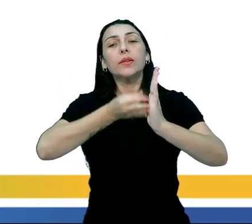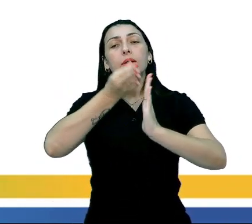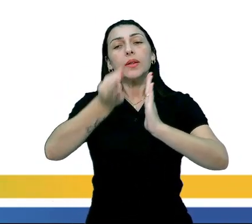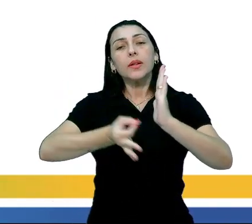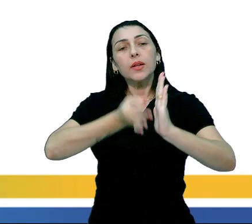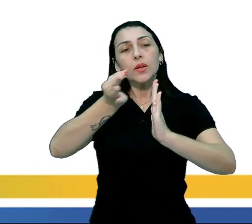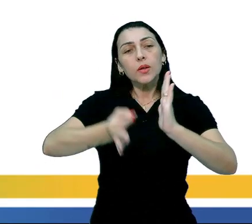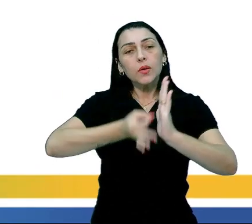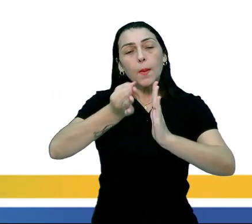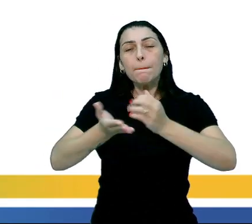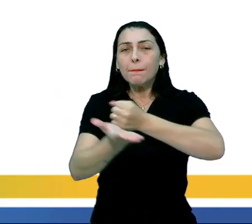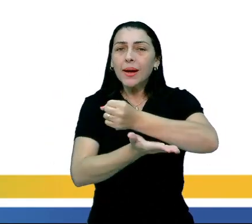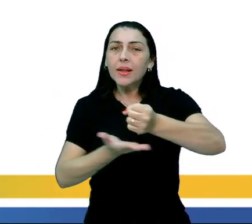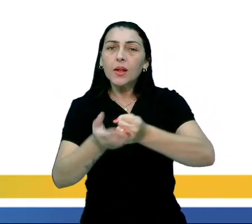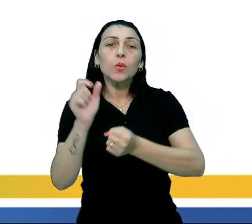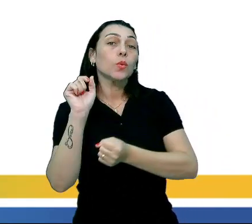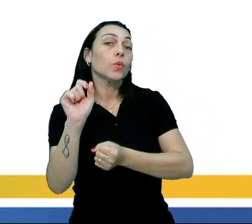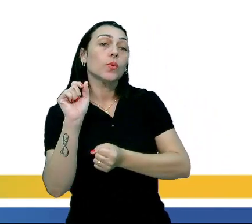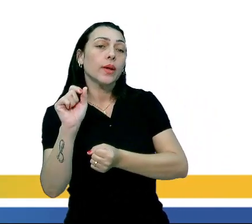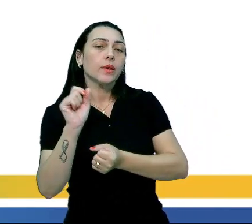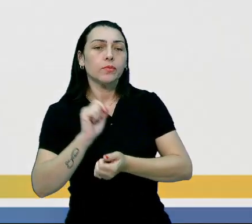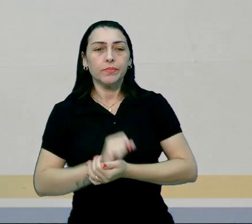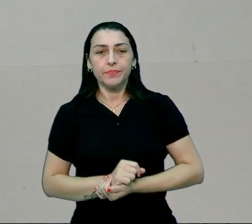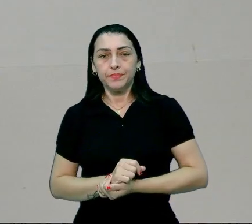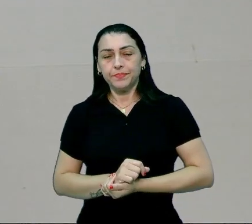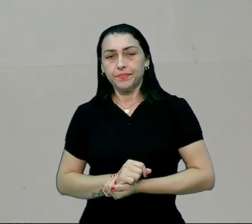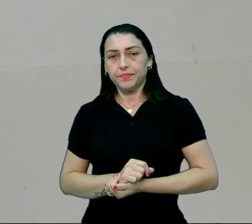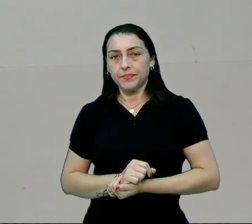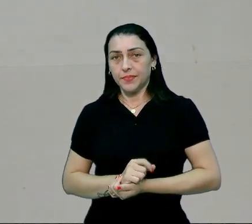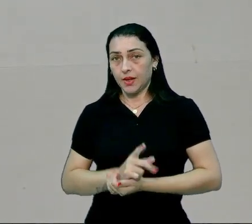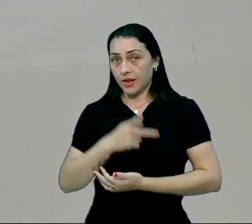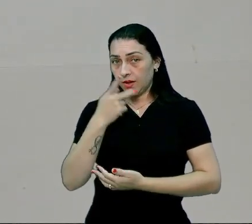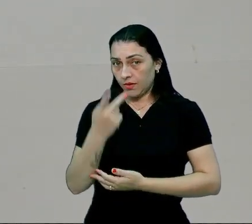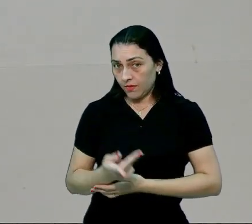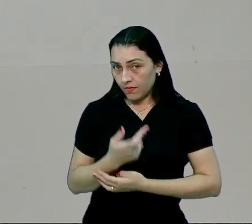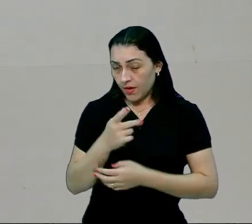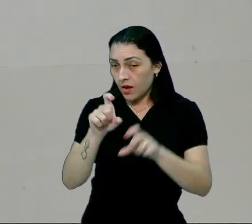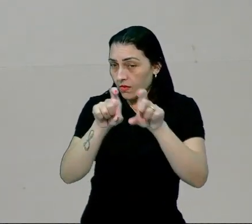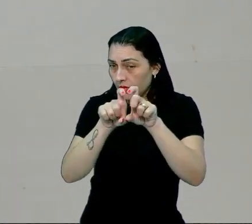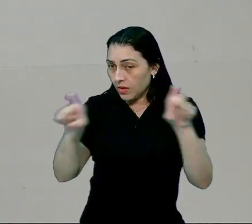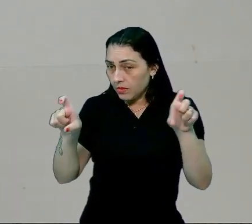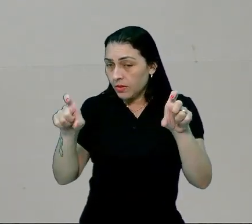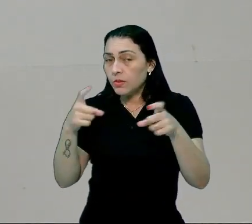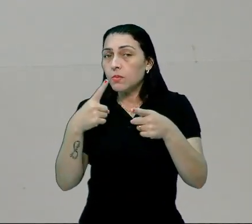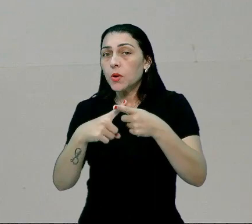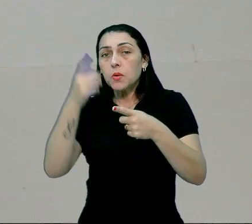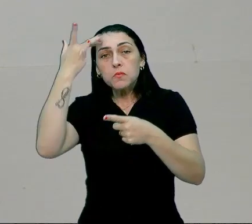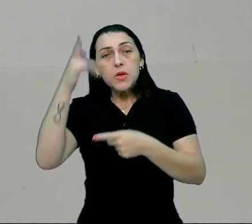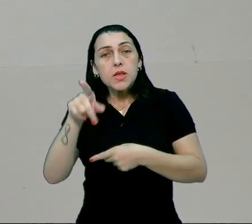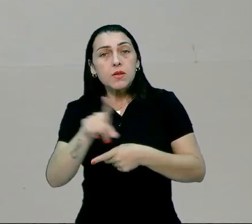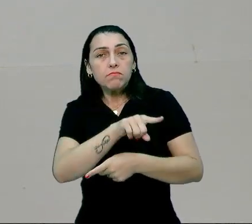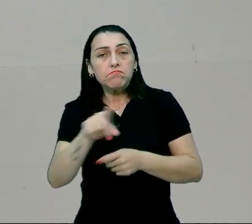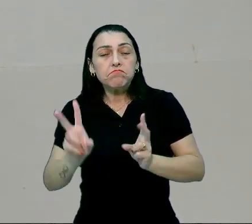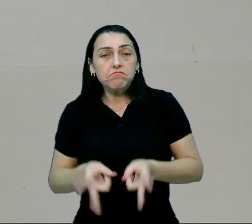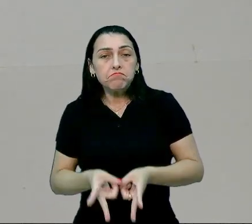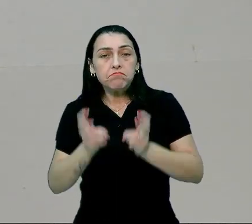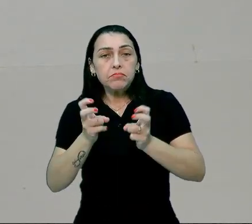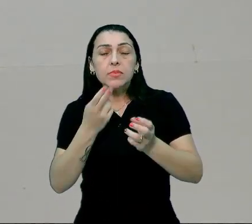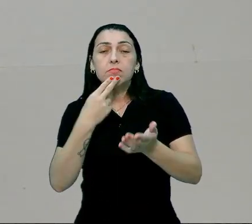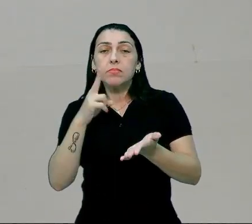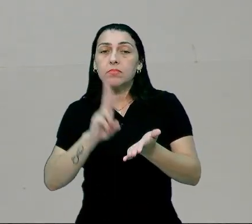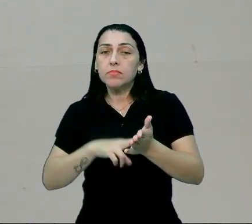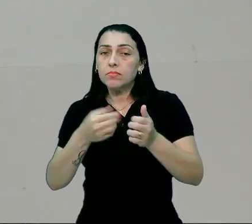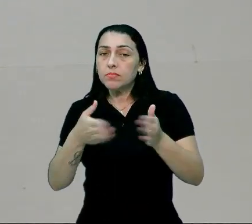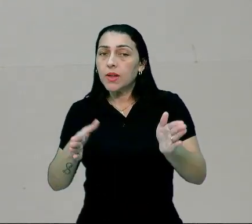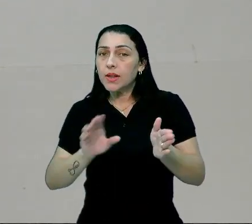recurso argumentativo baseado em... Ele disse no fragmento, porque eu não sei se vocês perceberam, essa carta